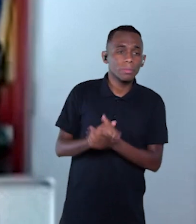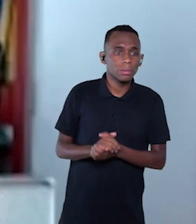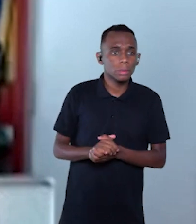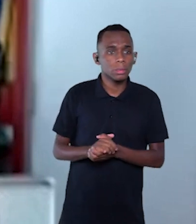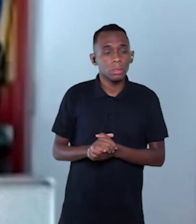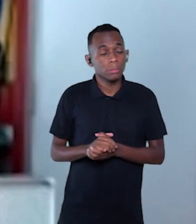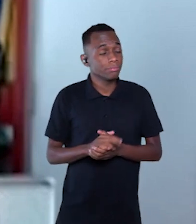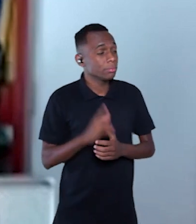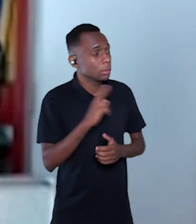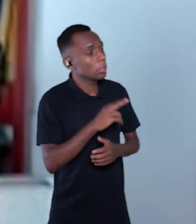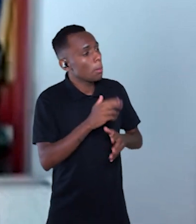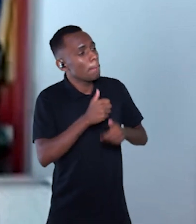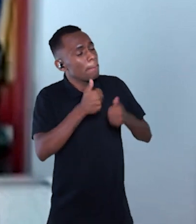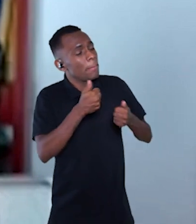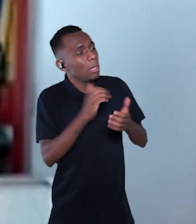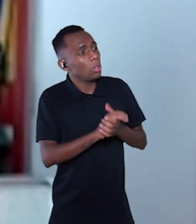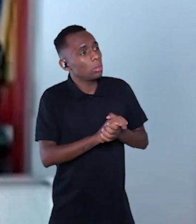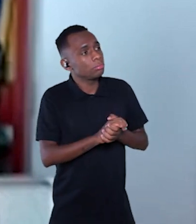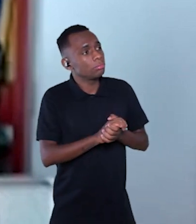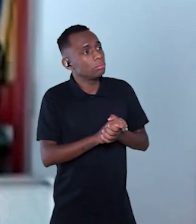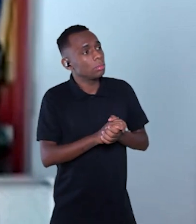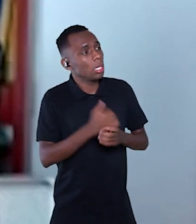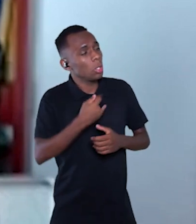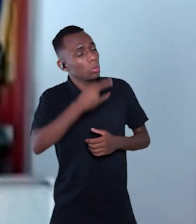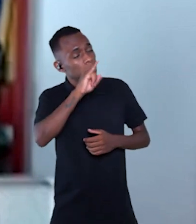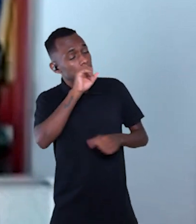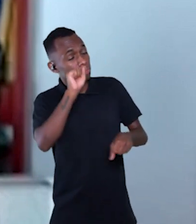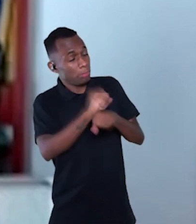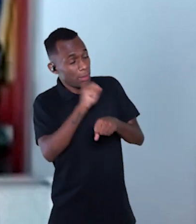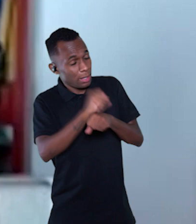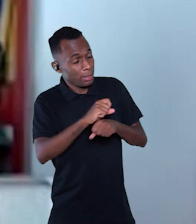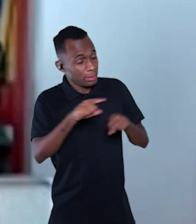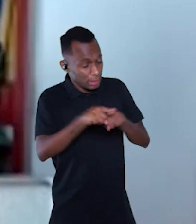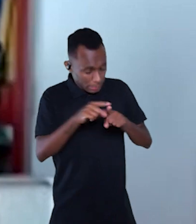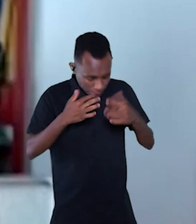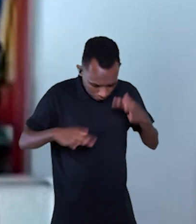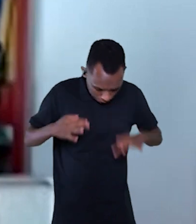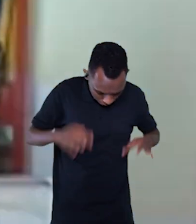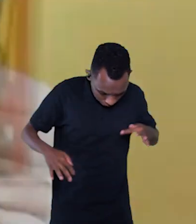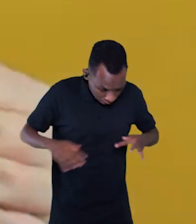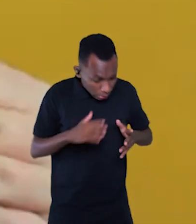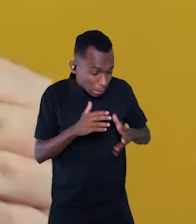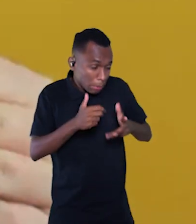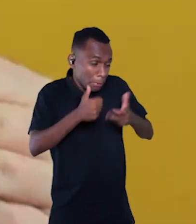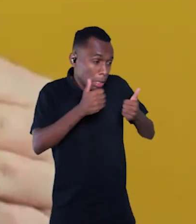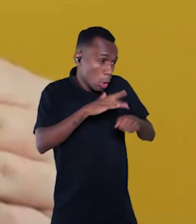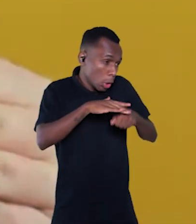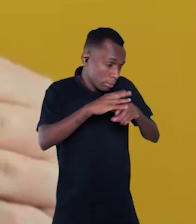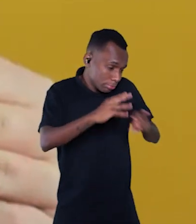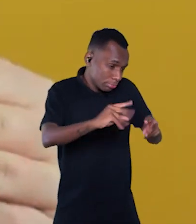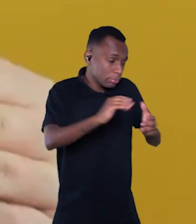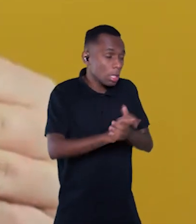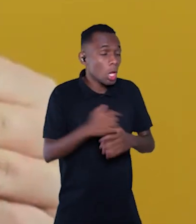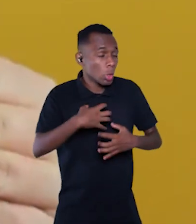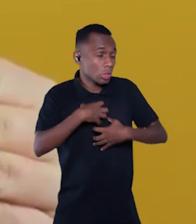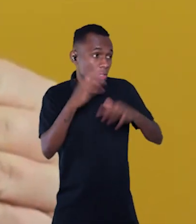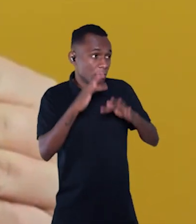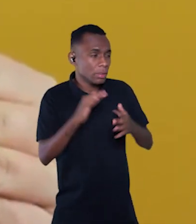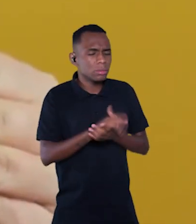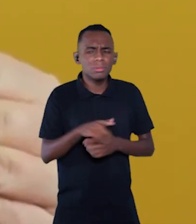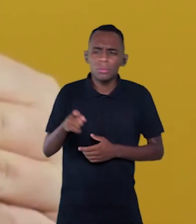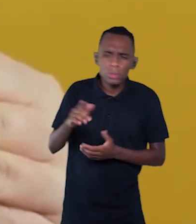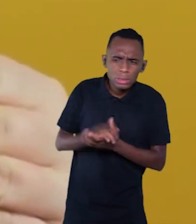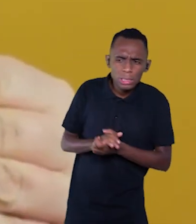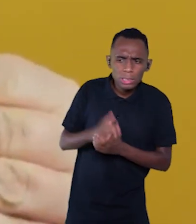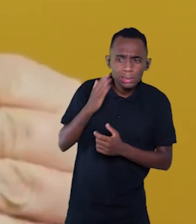dias? Um pouco melhor, respondeu. Dei um tempo na bebida e as feridas estão melhores. Fico feliz por